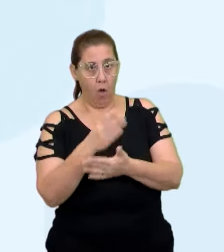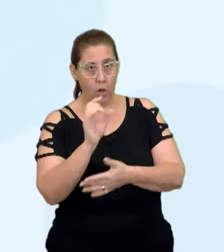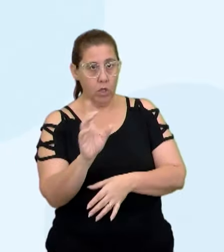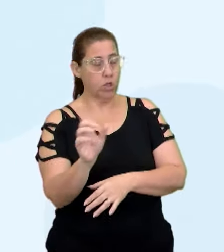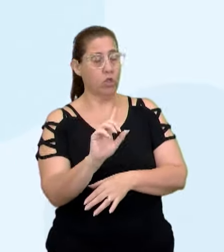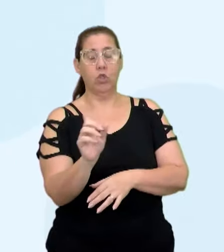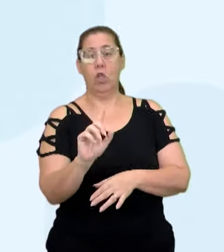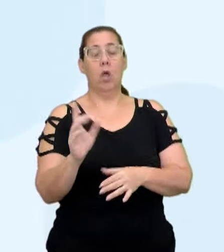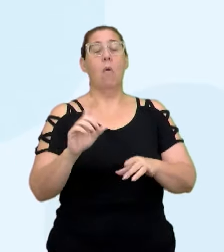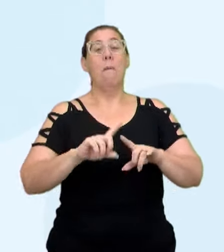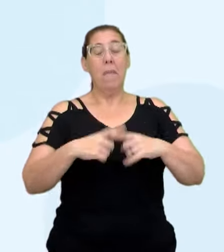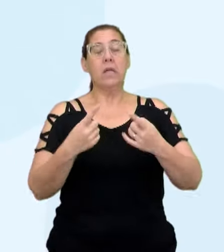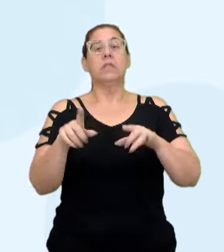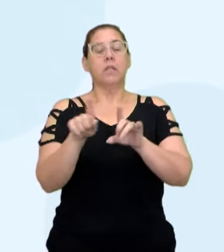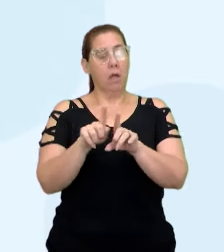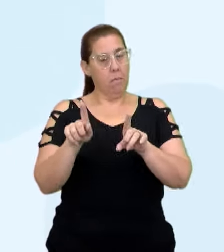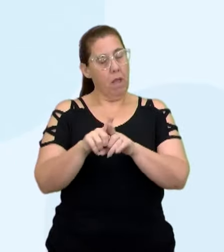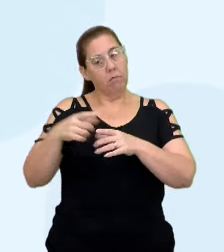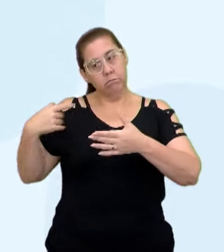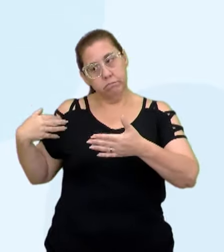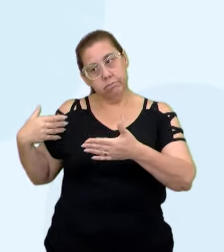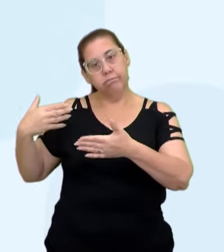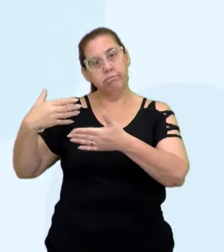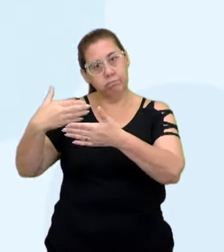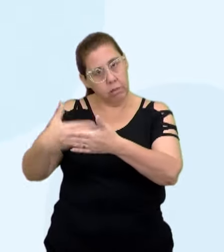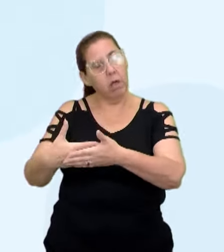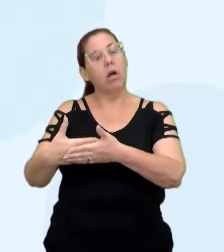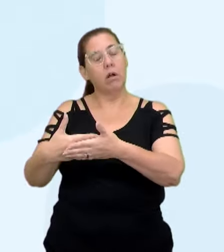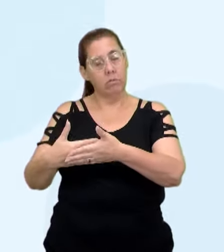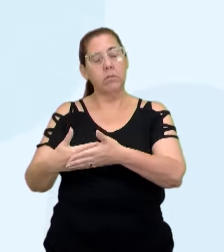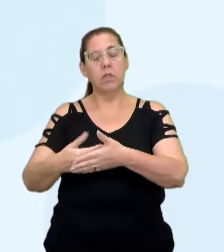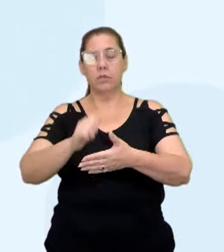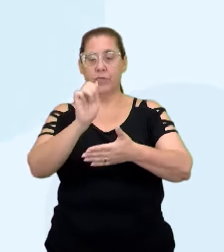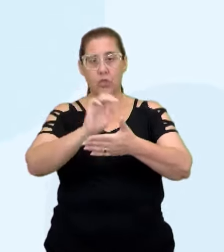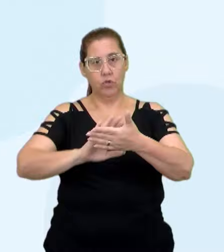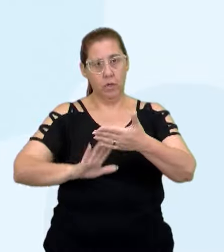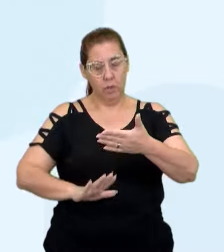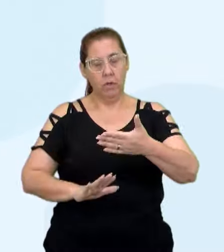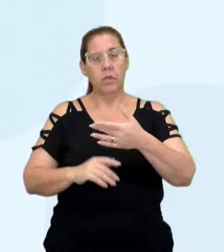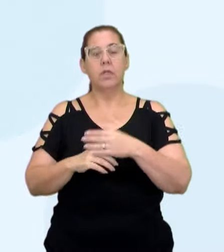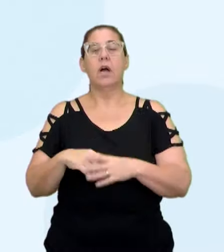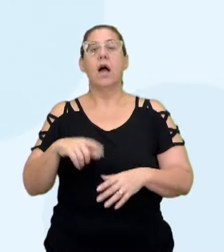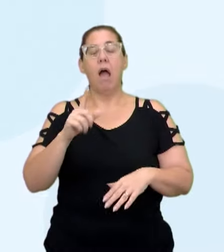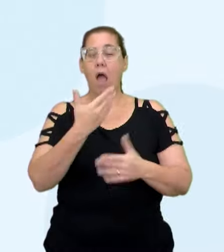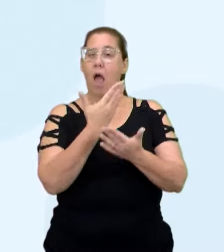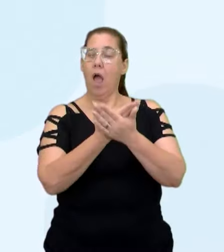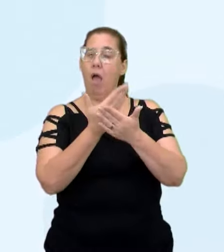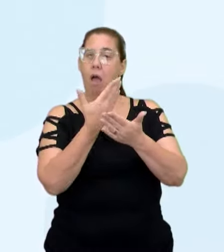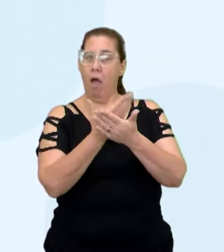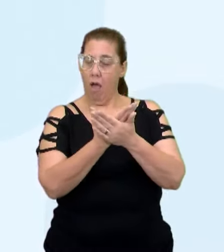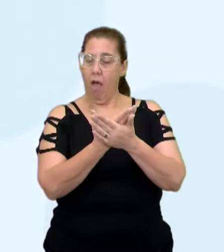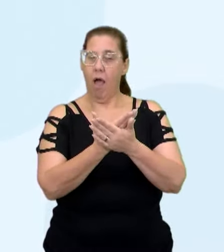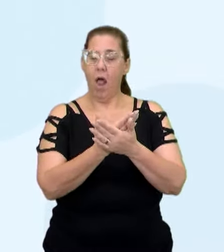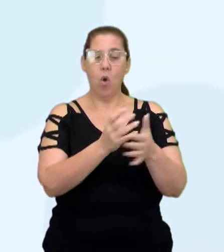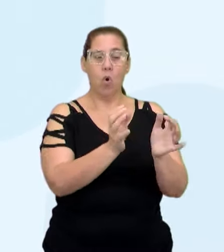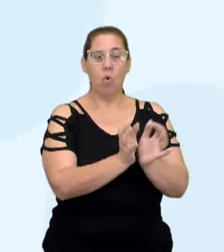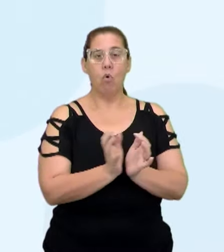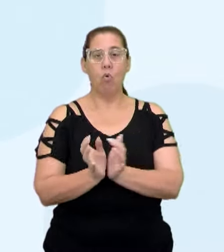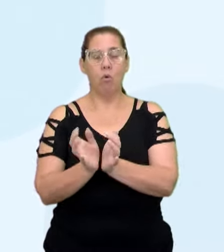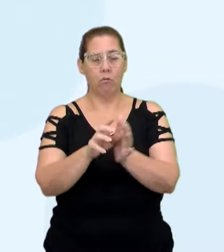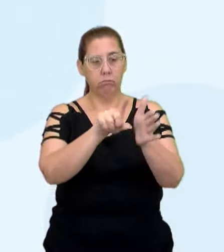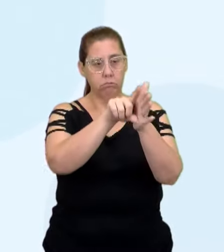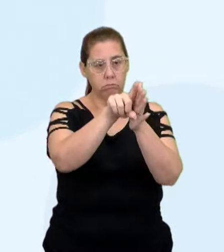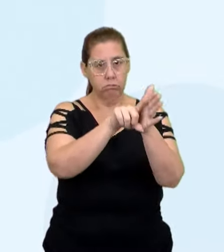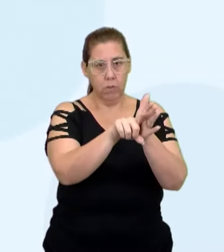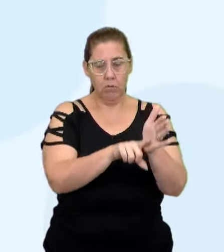nossa aula de hoje, mas também durante toda a nossa atividade, são os eixos, na verdade, de